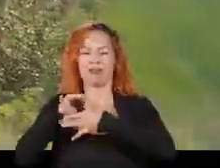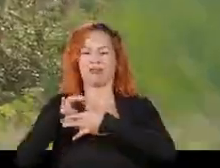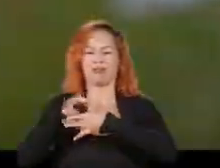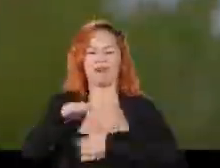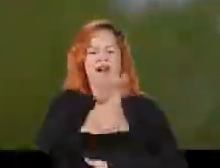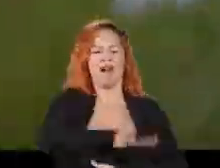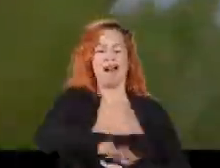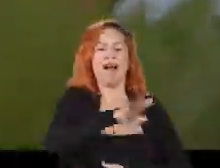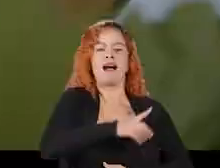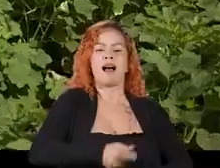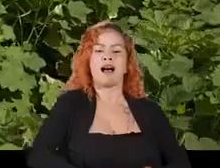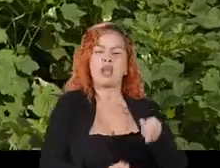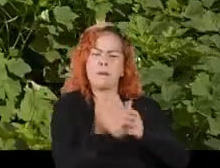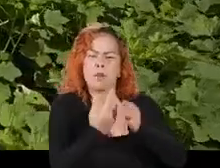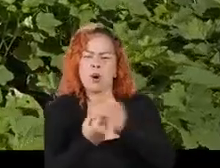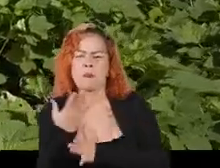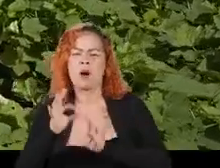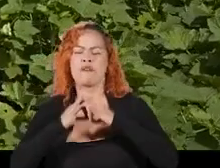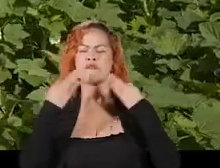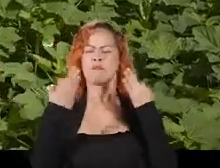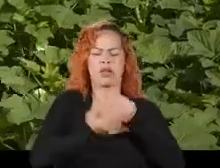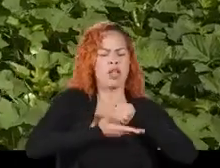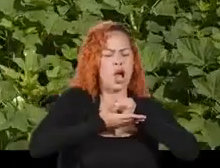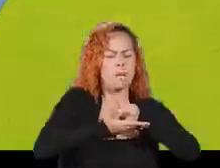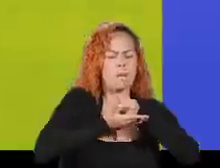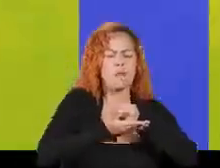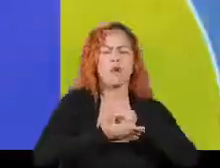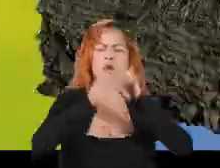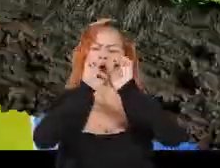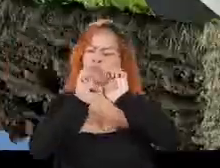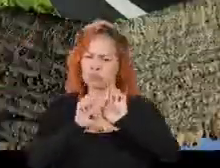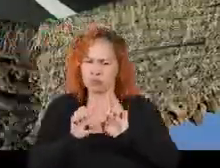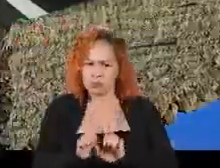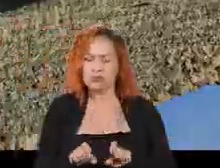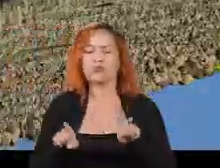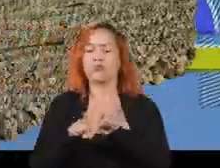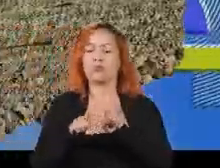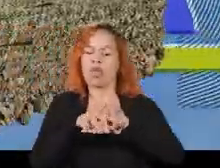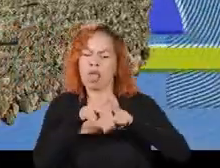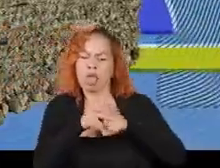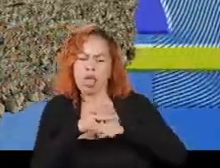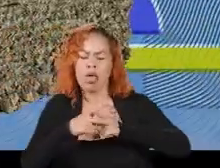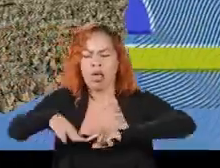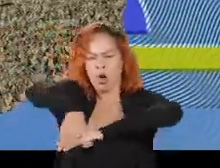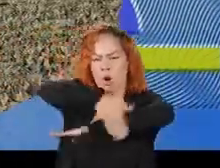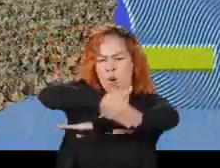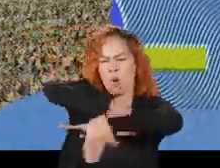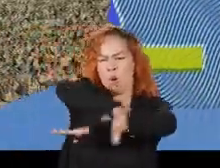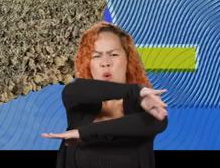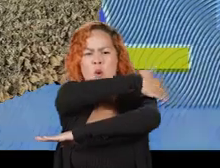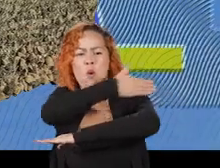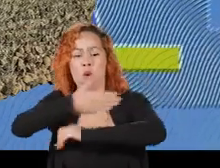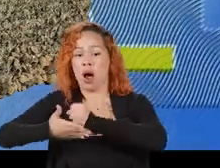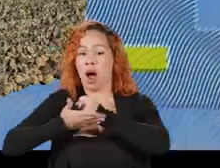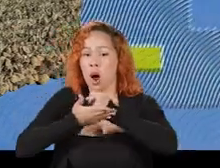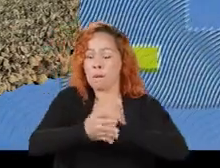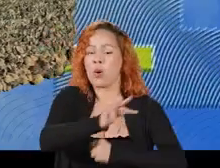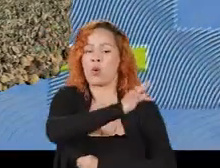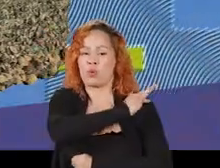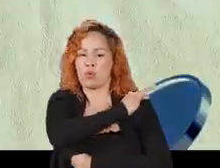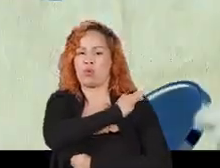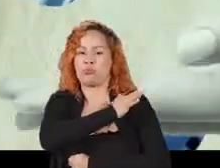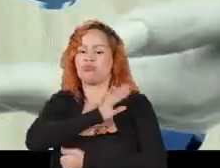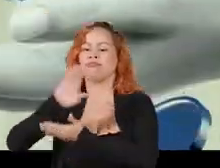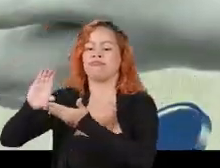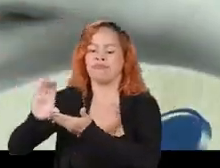Na agricultura familiar, vamos dar todo o suporte em forma de infraestrutura, manutenção de ramais, assistência